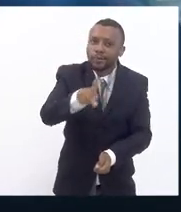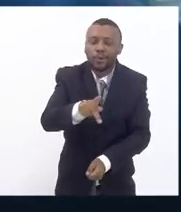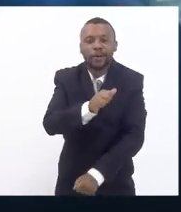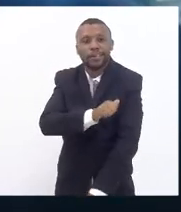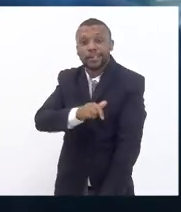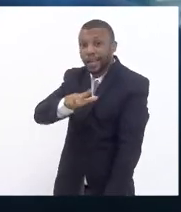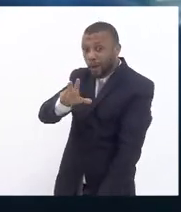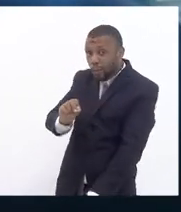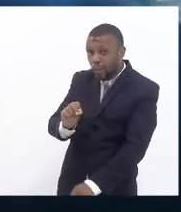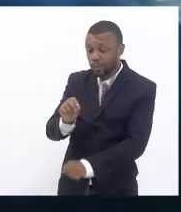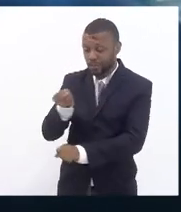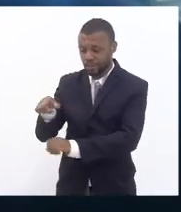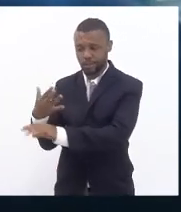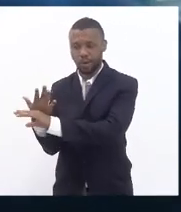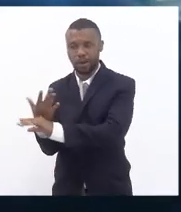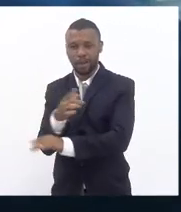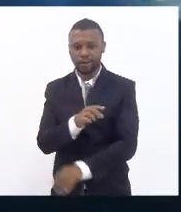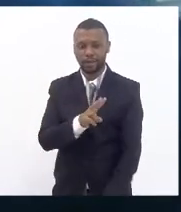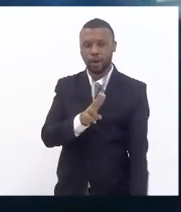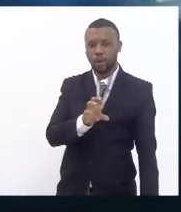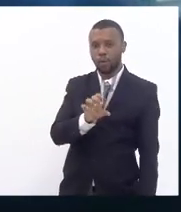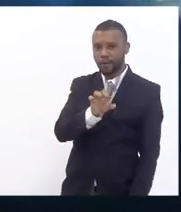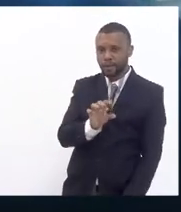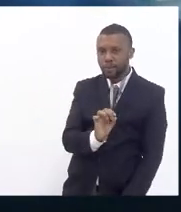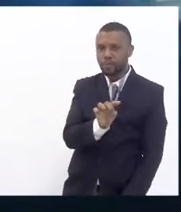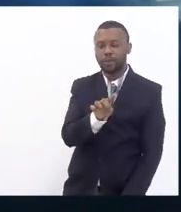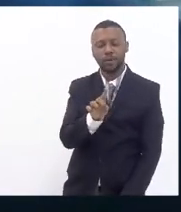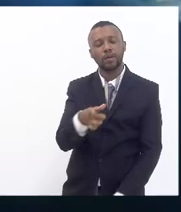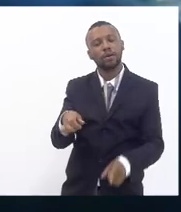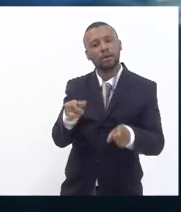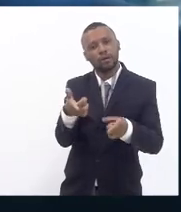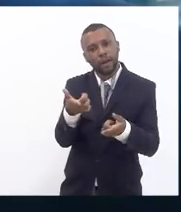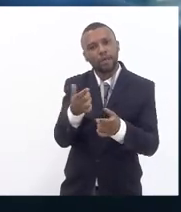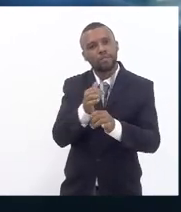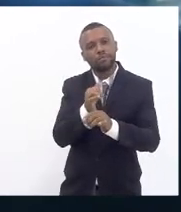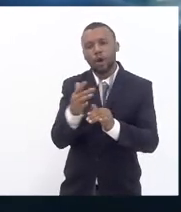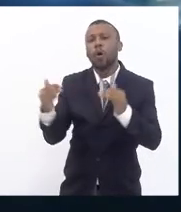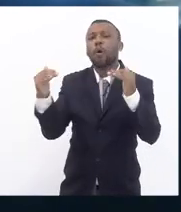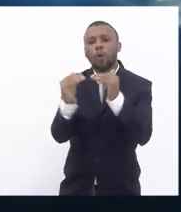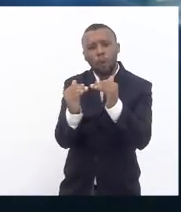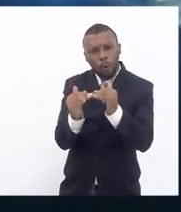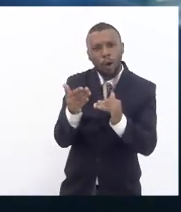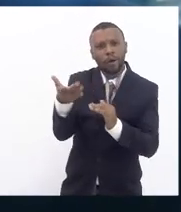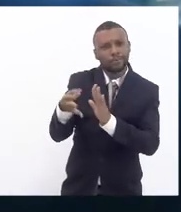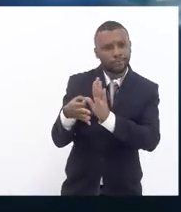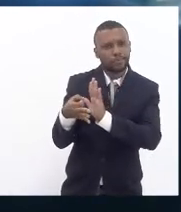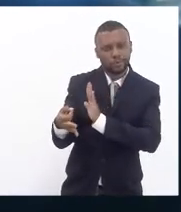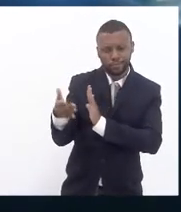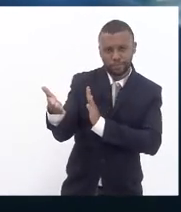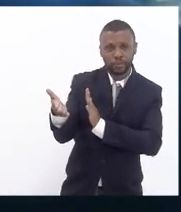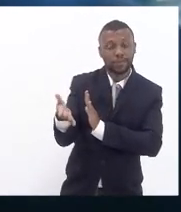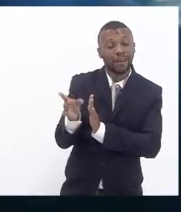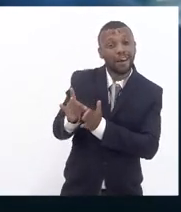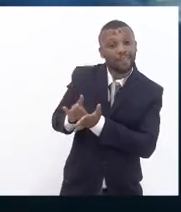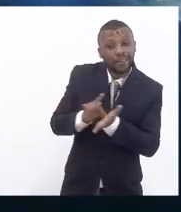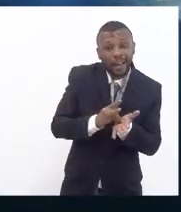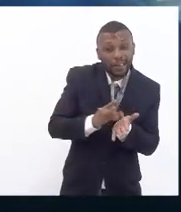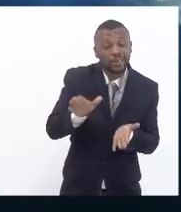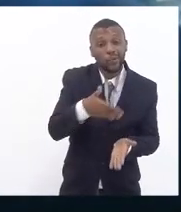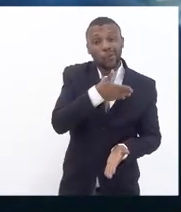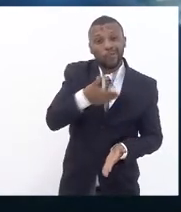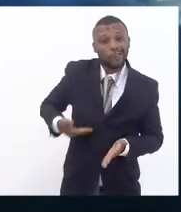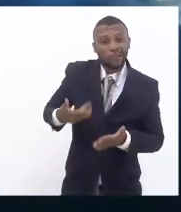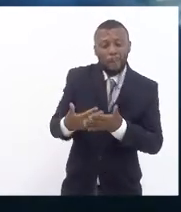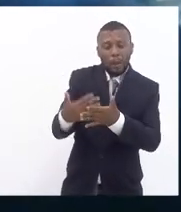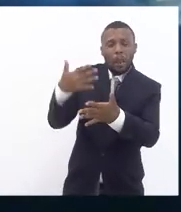e da UESO e dizer que eu compartilho do vosso ponto de vista. É verdade que os governos abandonaram